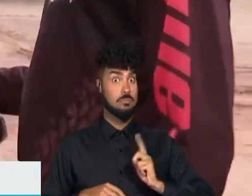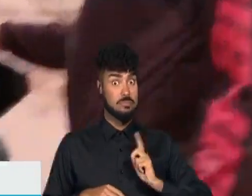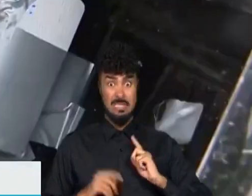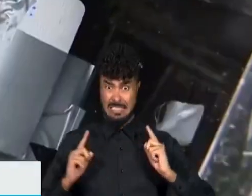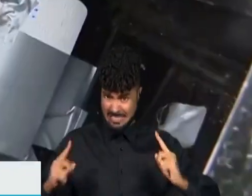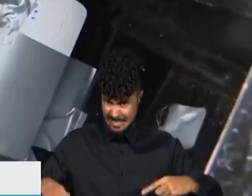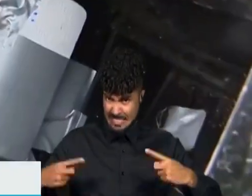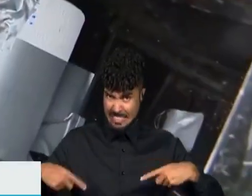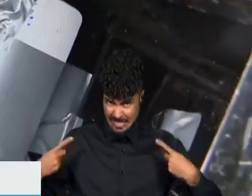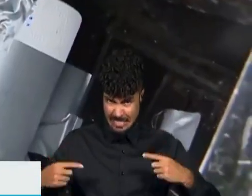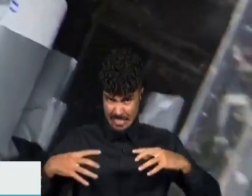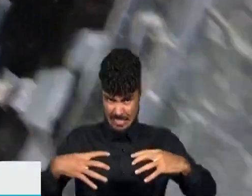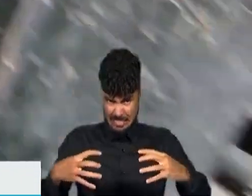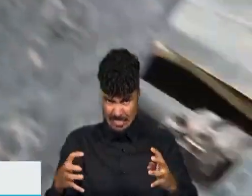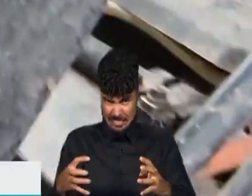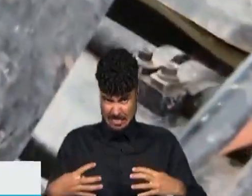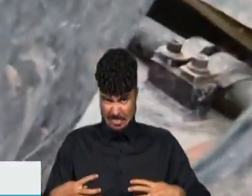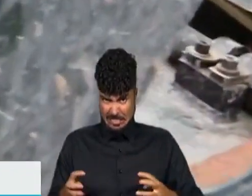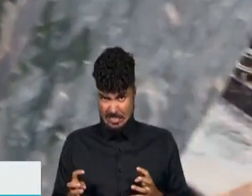em trilhas off-road.